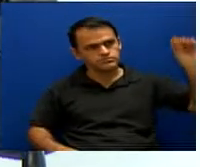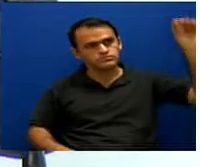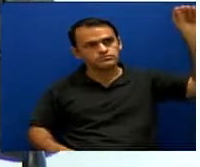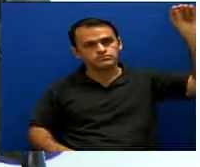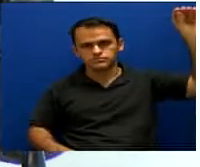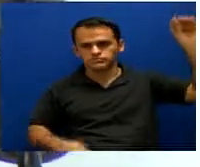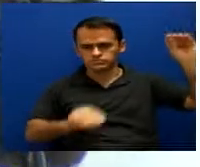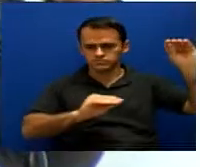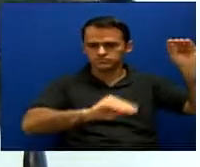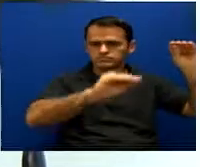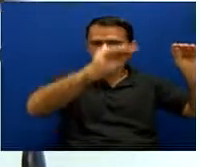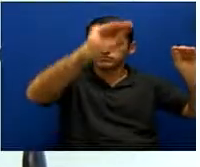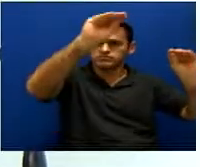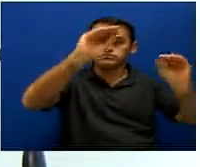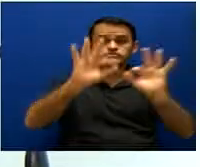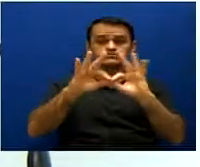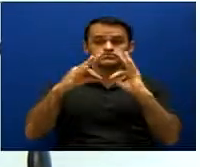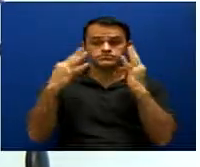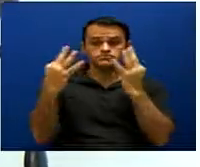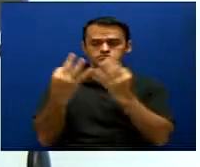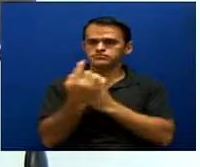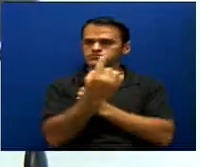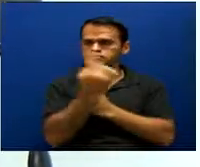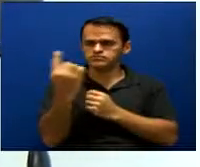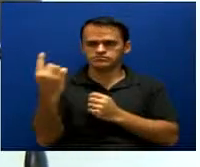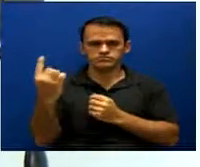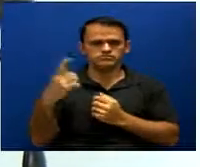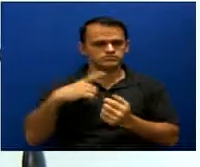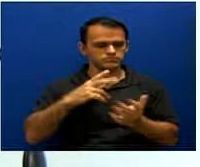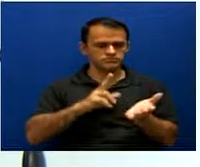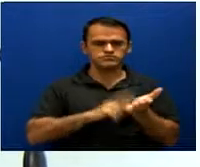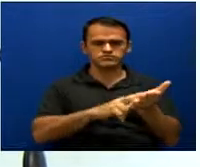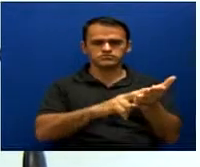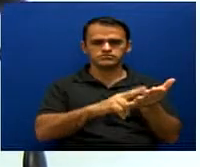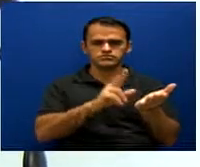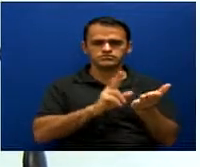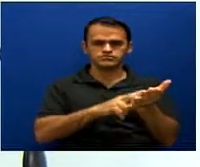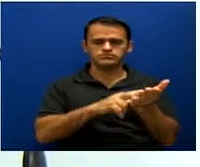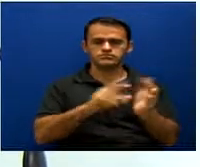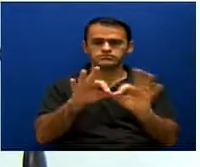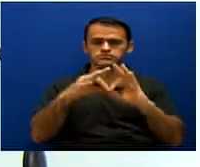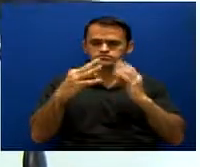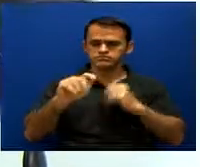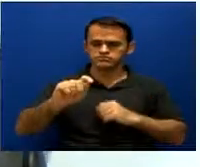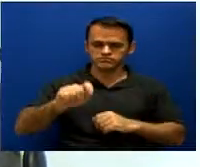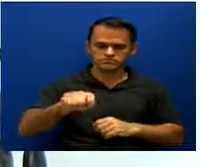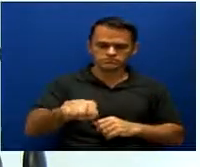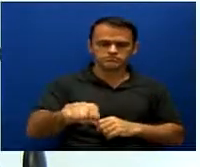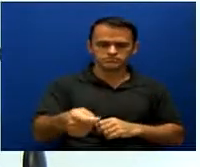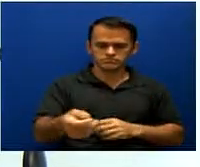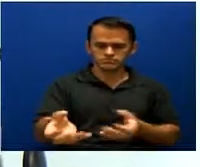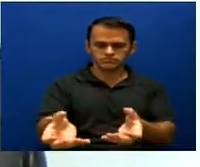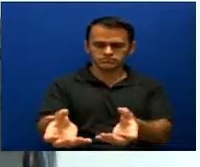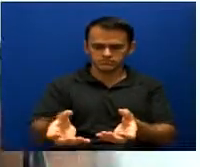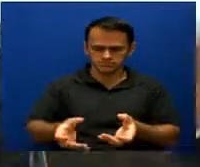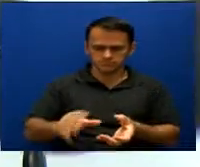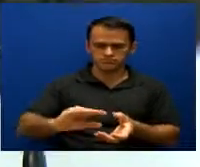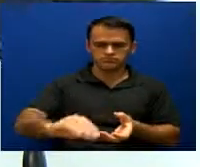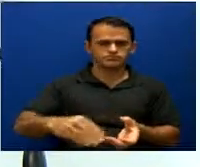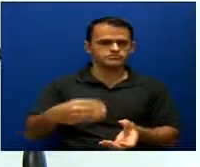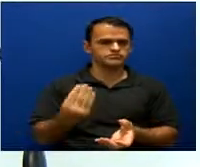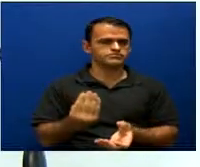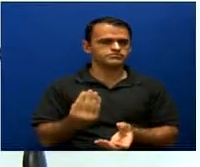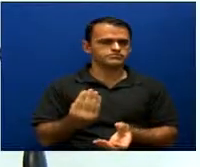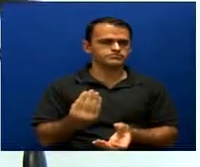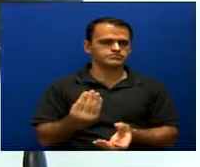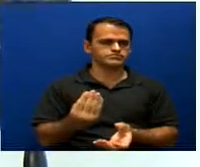caixa postal, o correio chega, coloca as correspondências, a família tem a chave, vai lá, abre e retira sua correspondência. Não